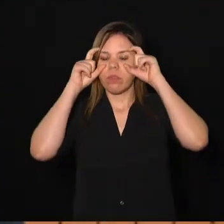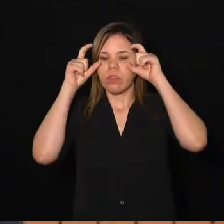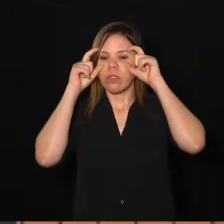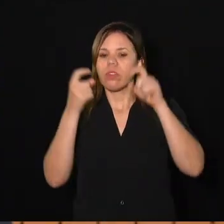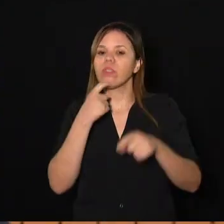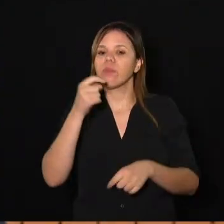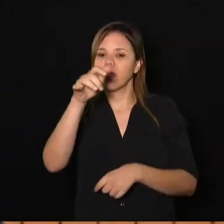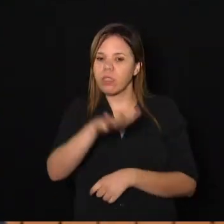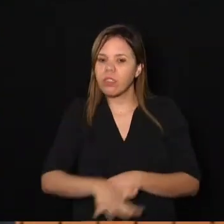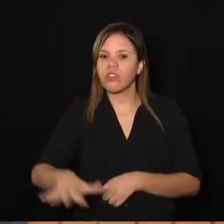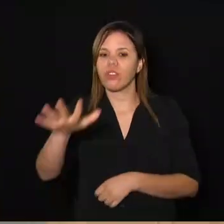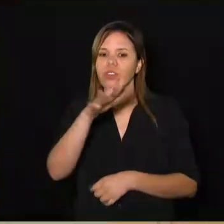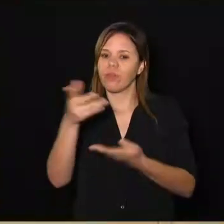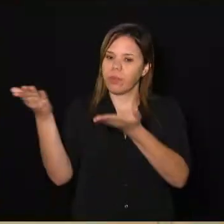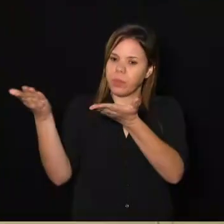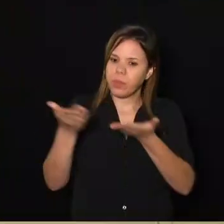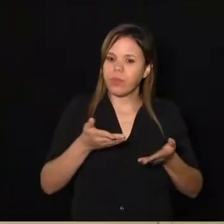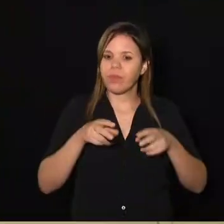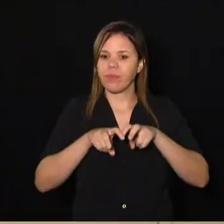região por gentileza